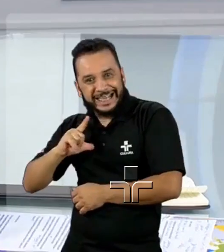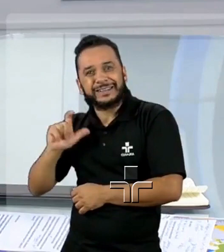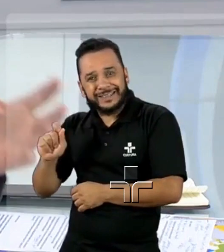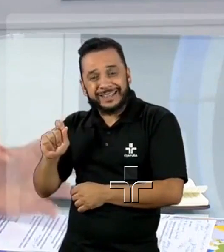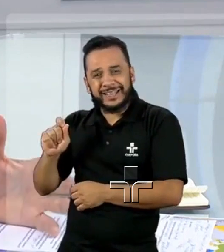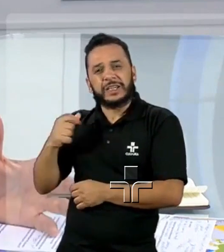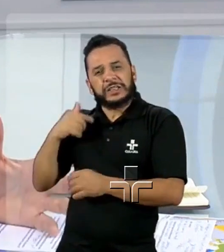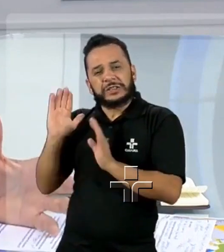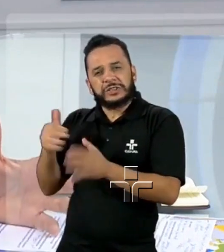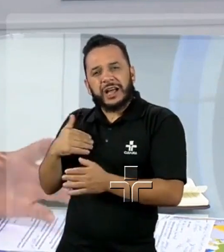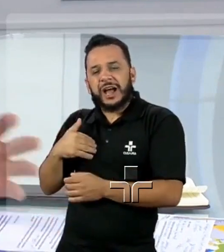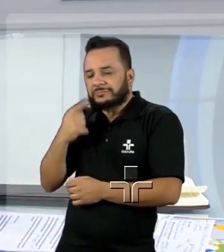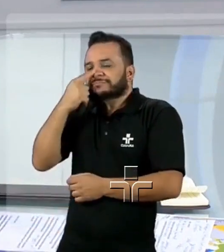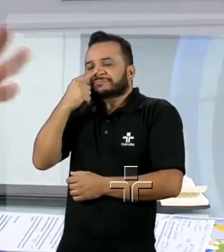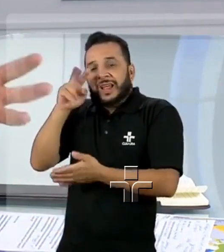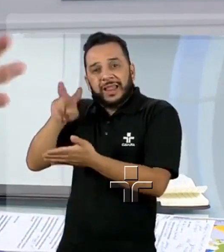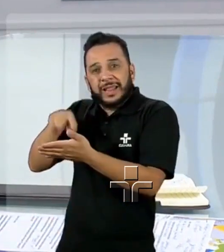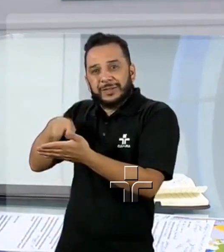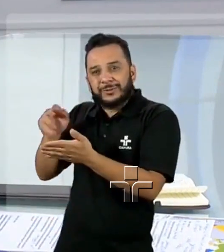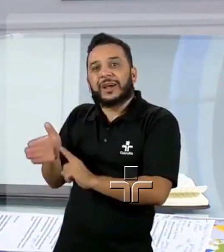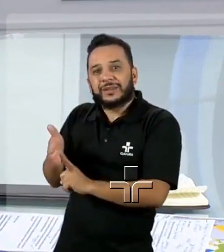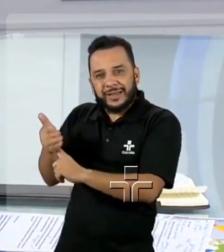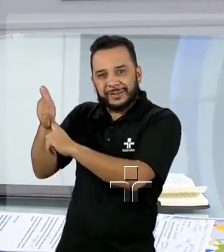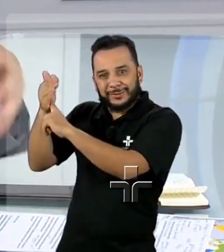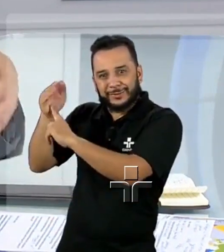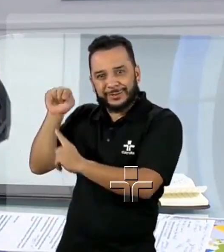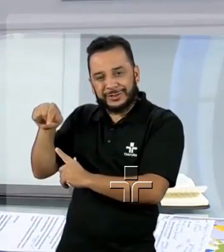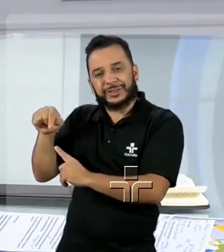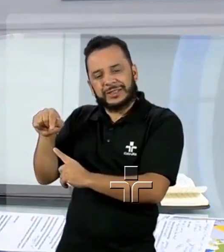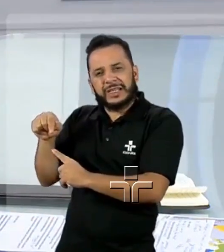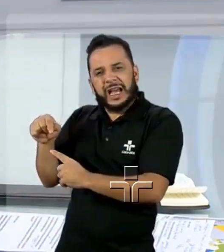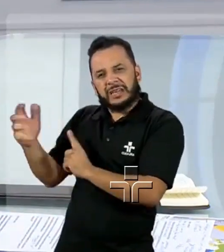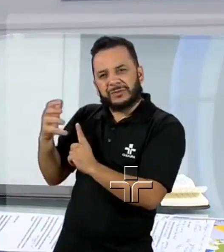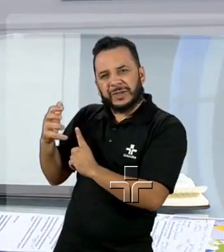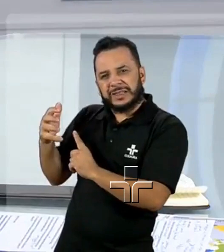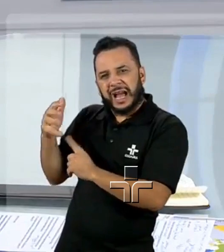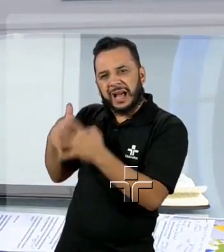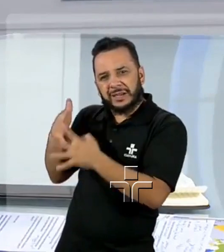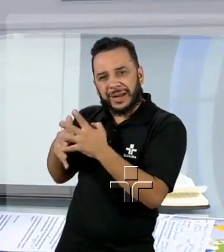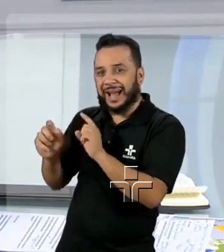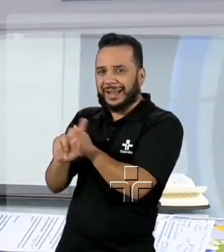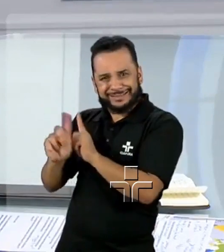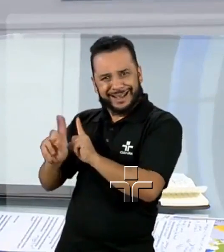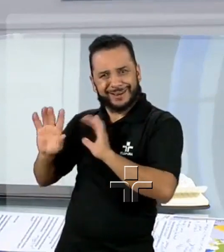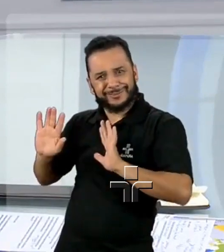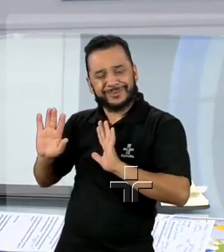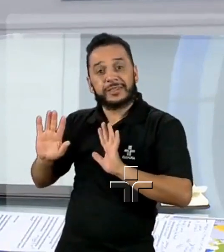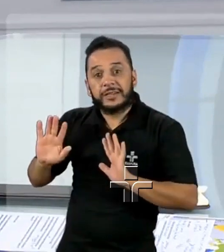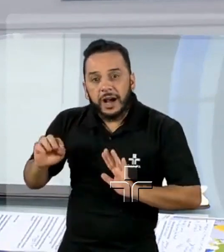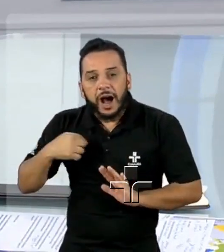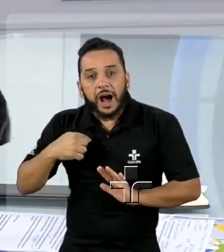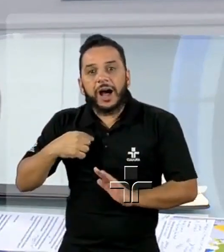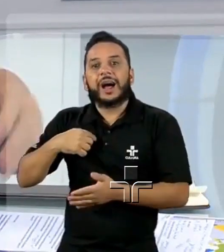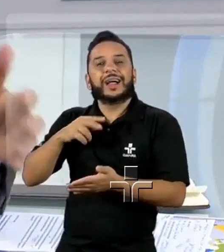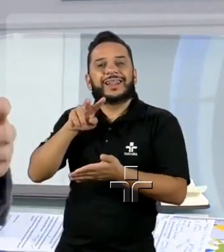boa formação para a leitura, a tecnologia talvez não venha a afetar tanto. Todos nós sabemos que a leitura ele